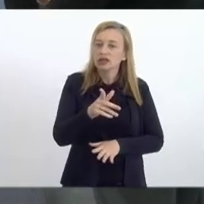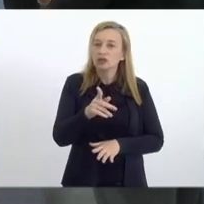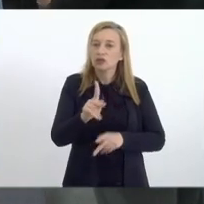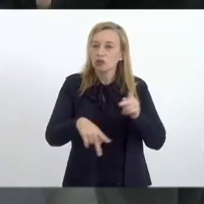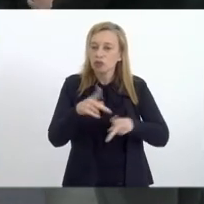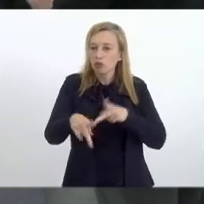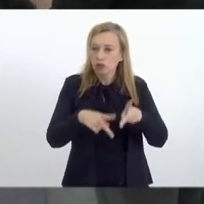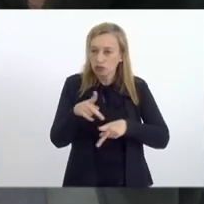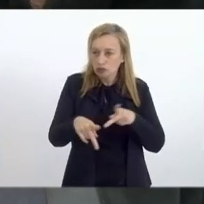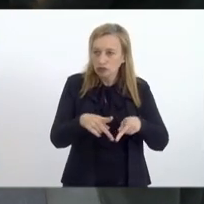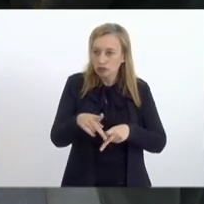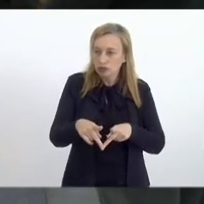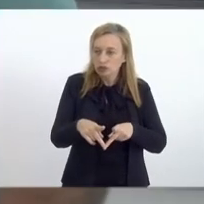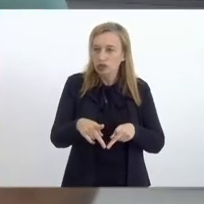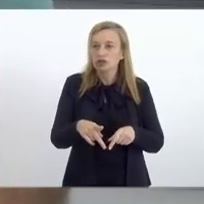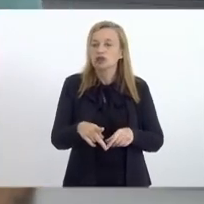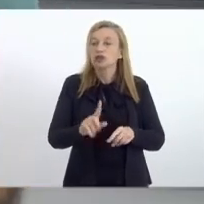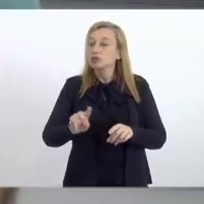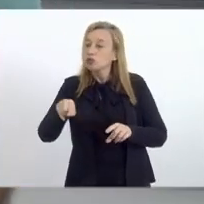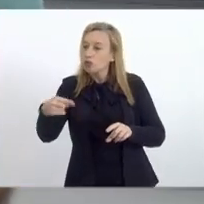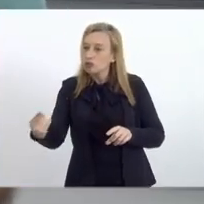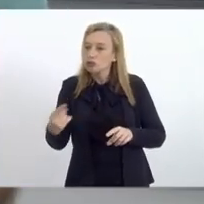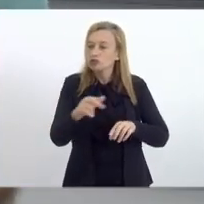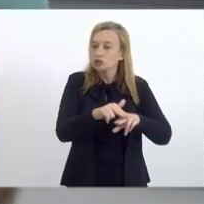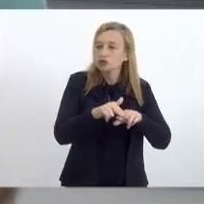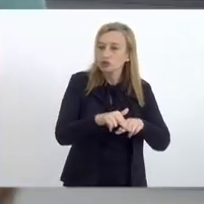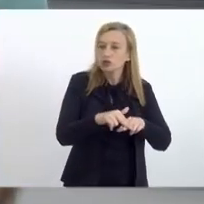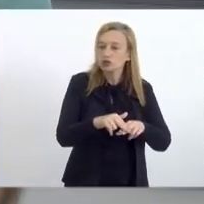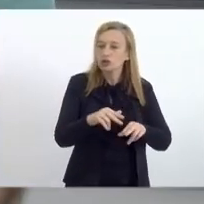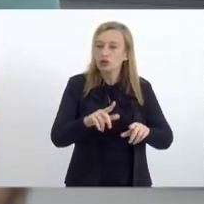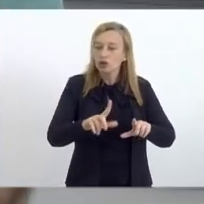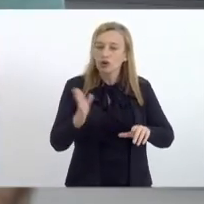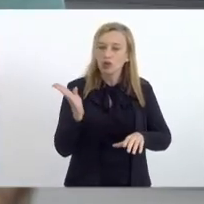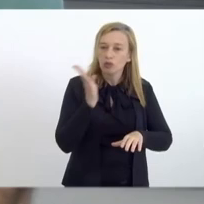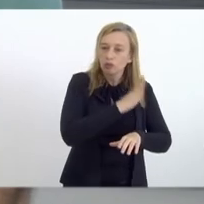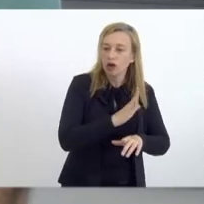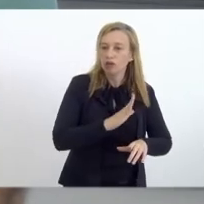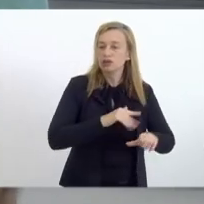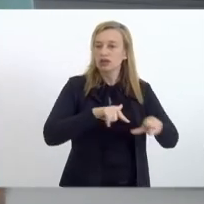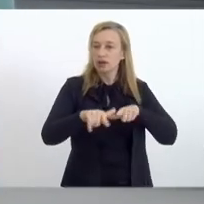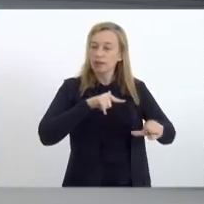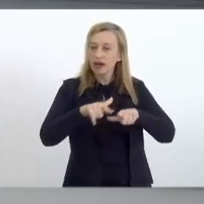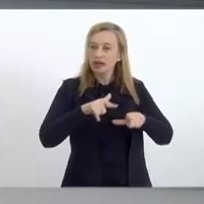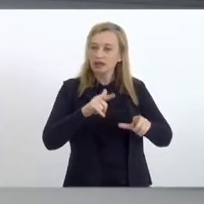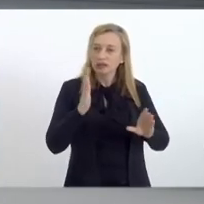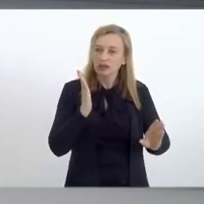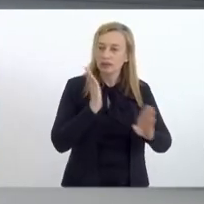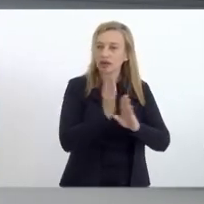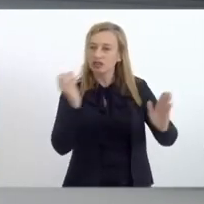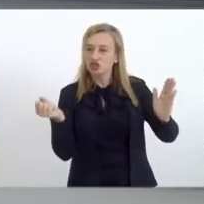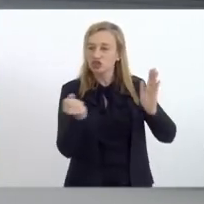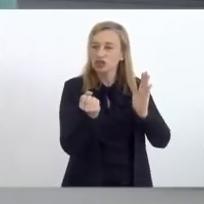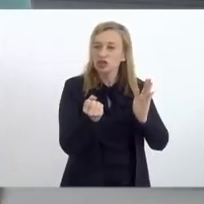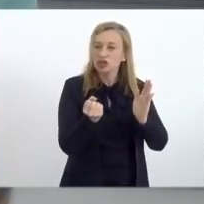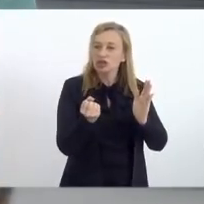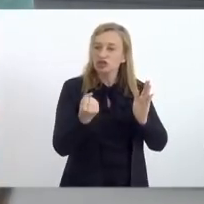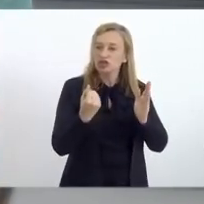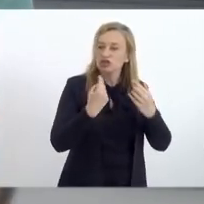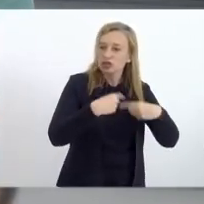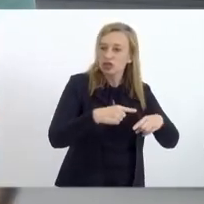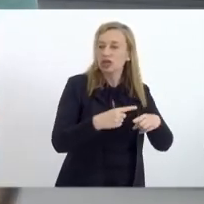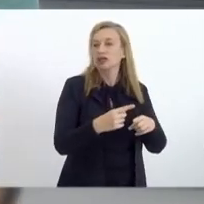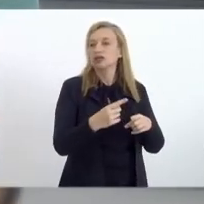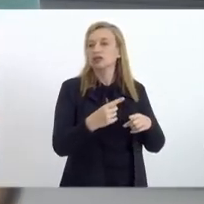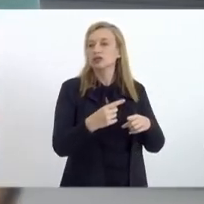fluminense. Por outro lado, o mau funcionamento do Rio Previdência tem impacto direto nas contas do Tesouro Estadual, já